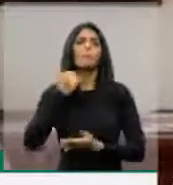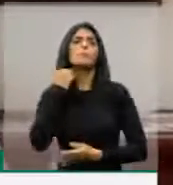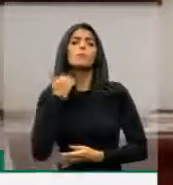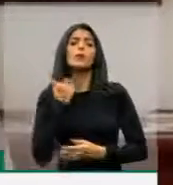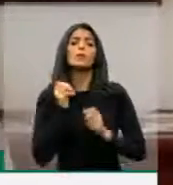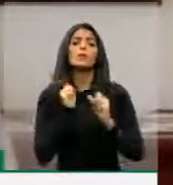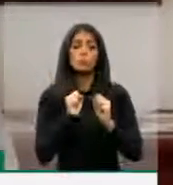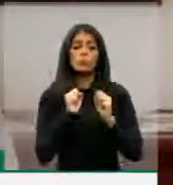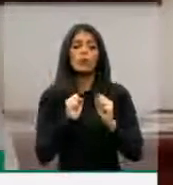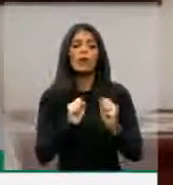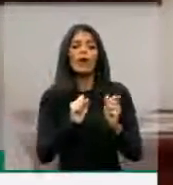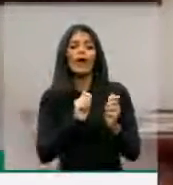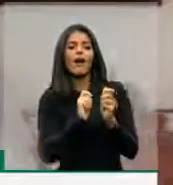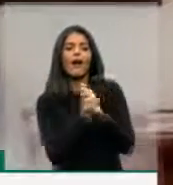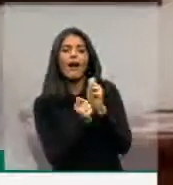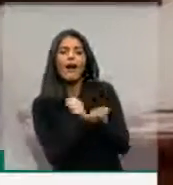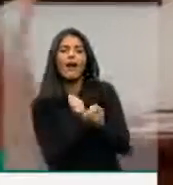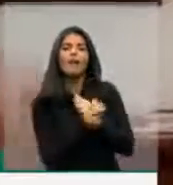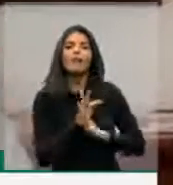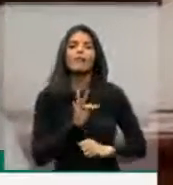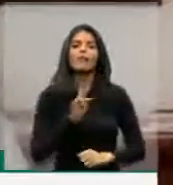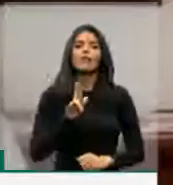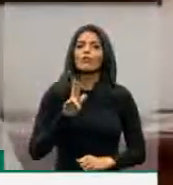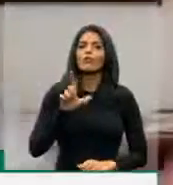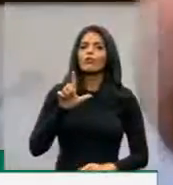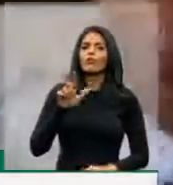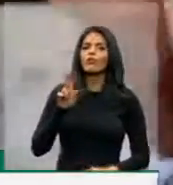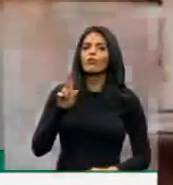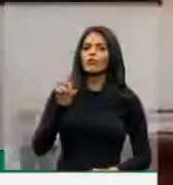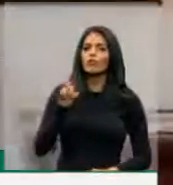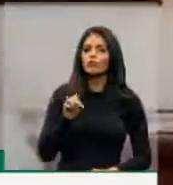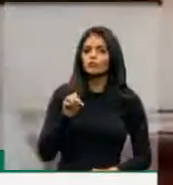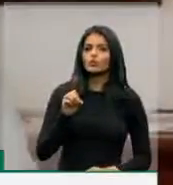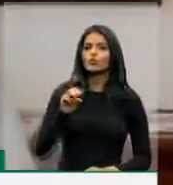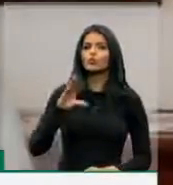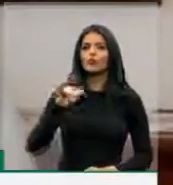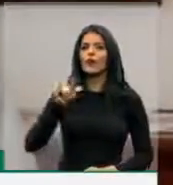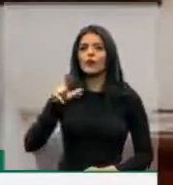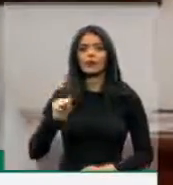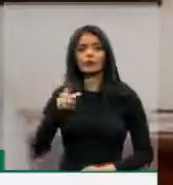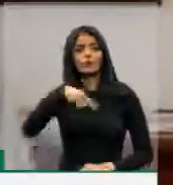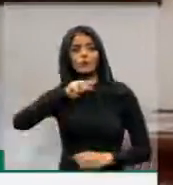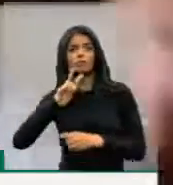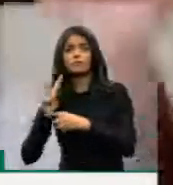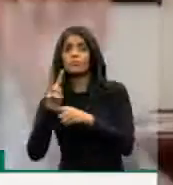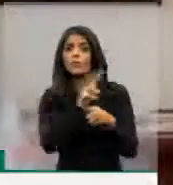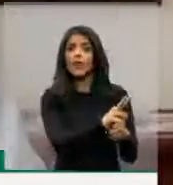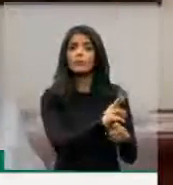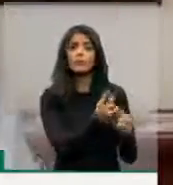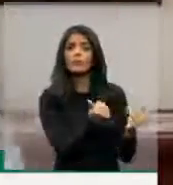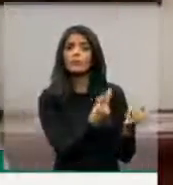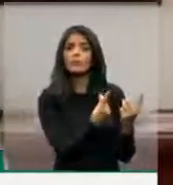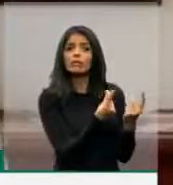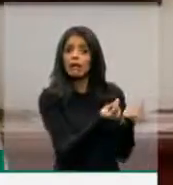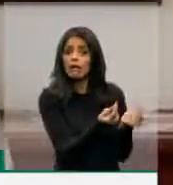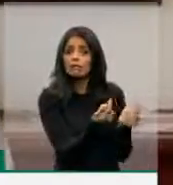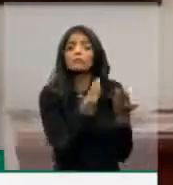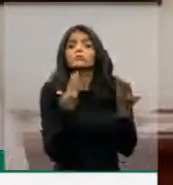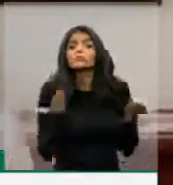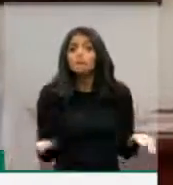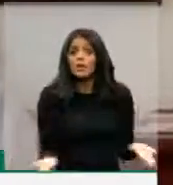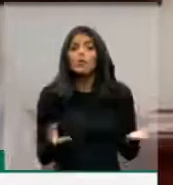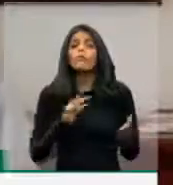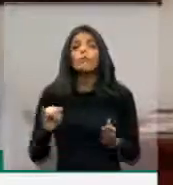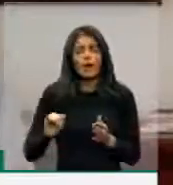um ajuste de fluxo de caixa para darem a sua contribuição, que não estão dando para os micro e pequenos empresários, para o Estado brasileiro em tempo